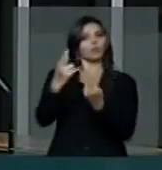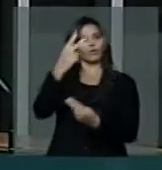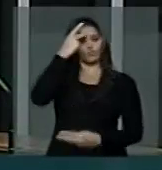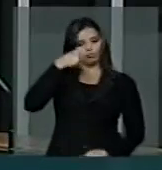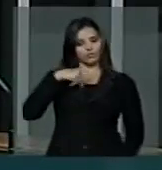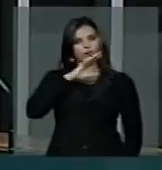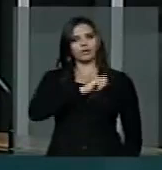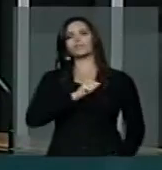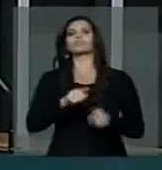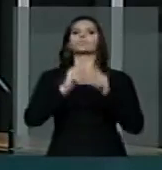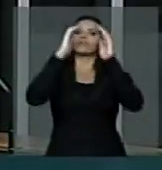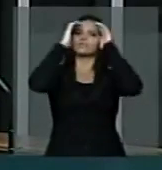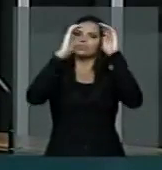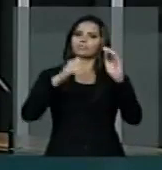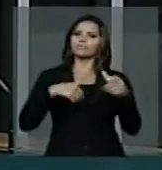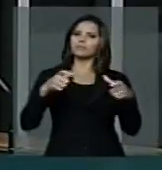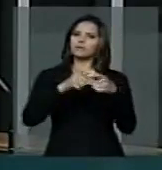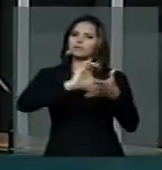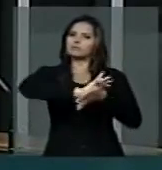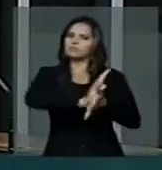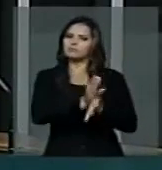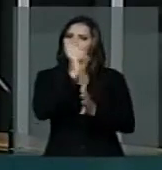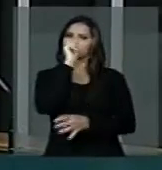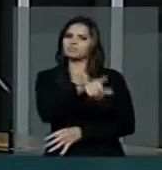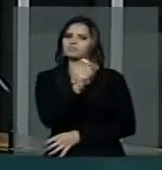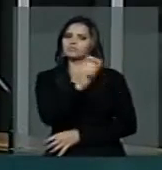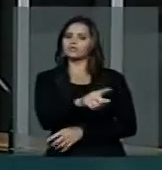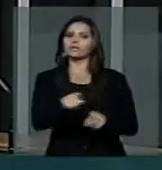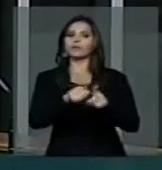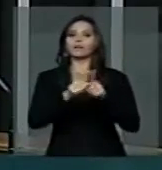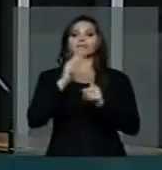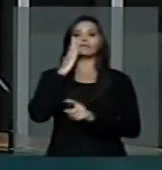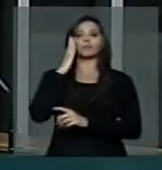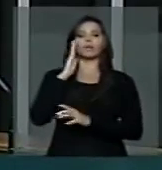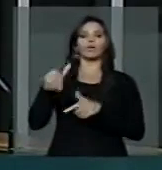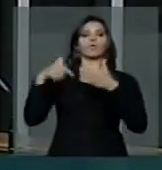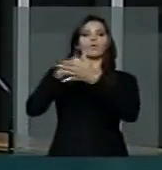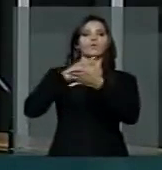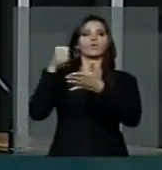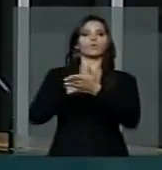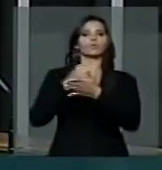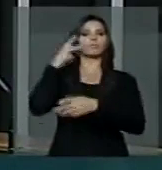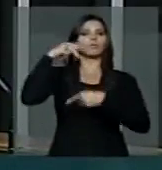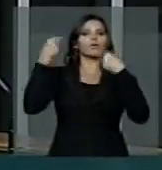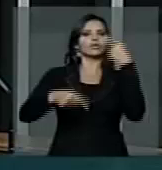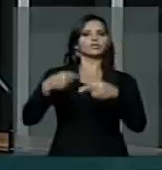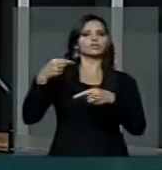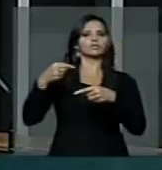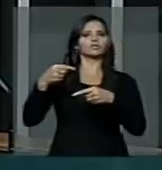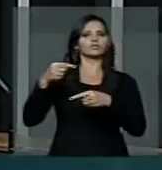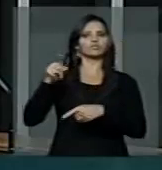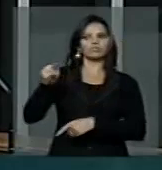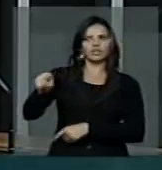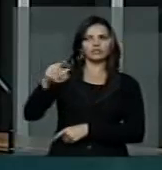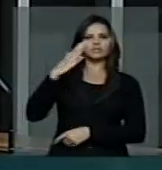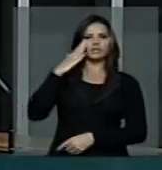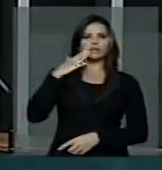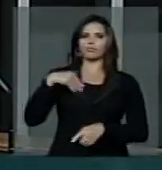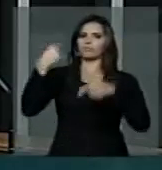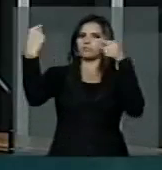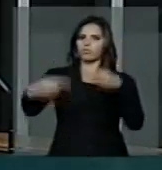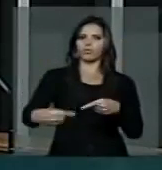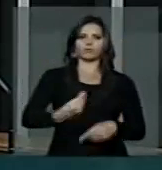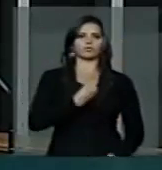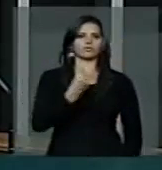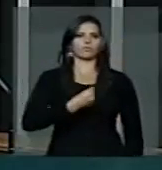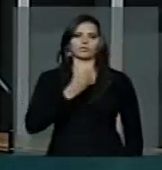as minorias estigmatizadas e reconhecesse sua luta política por estima, eu não estaria fazendo qualquer oposição à